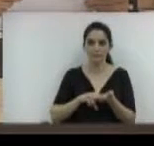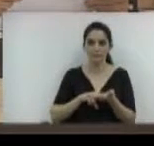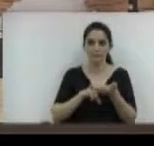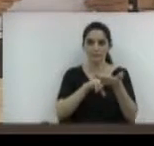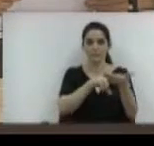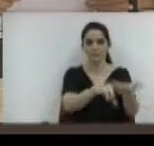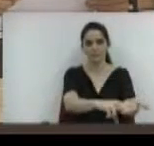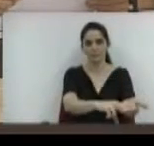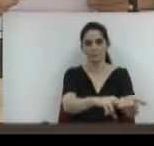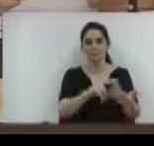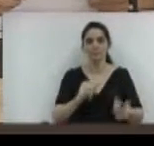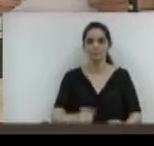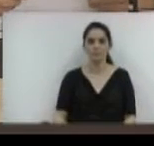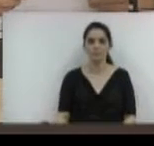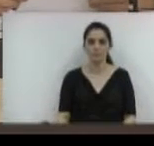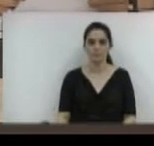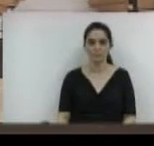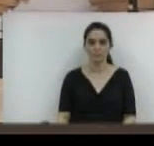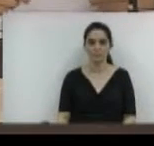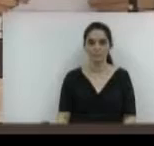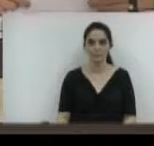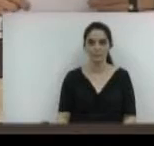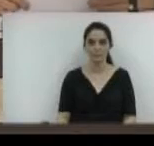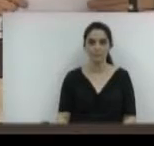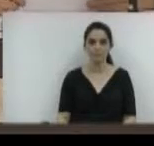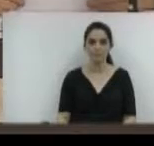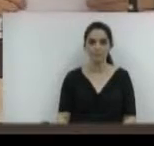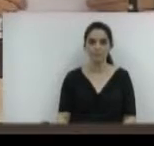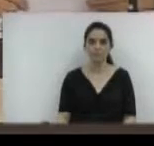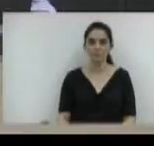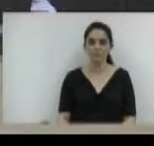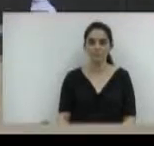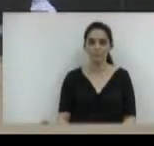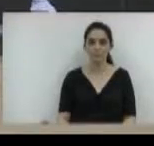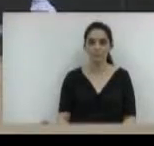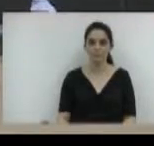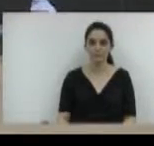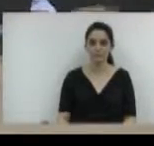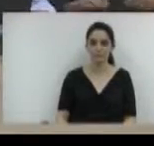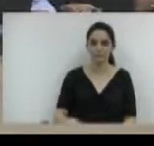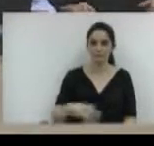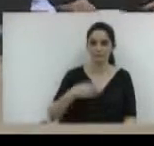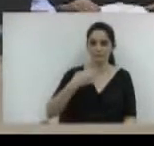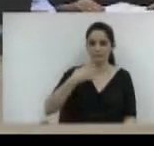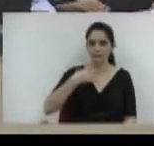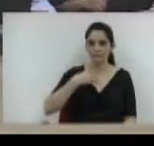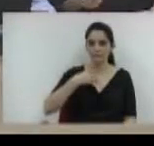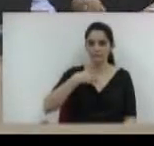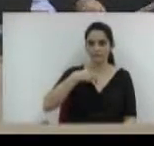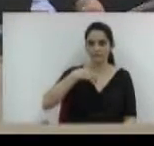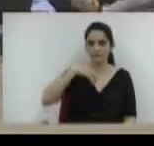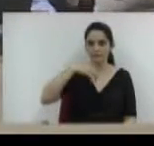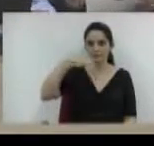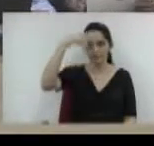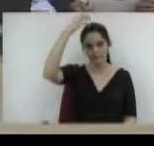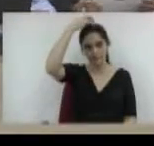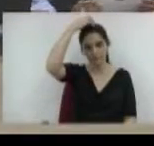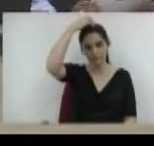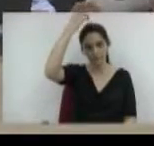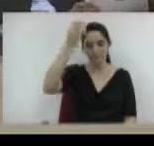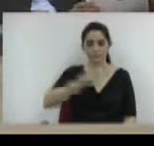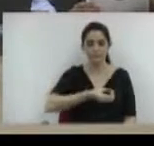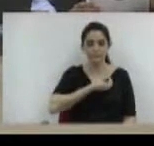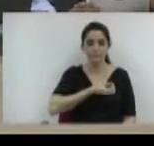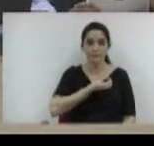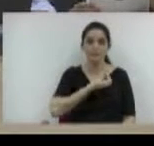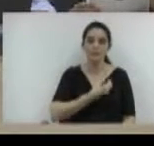ao expediente. Questão de ordem. Uma questão de ordem do vereador Darcy. Senhor presidente, só para registrar a presença no expediente. Registrada a presença do vereador